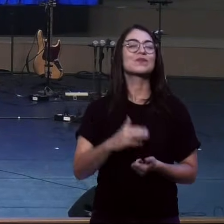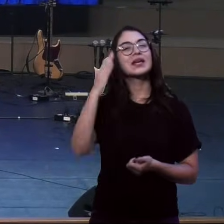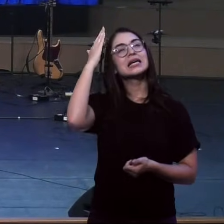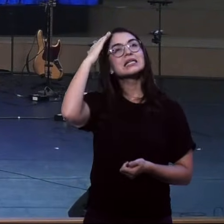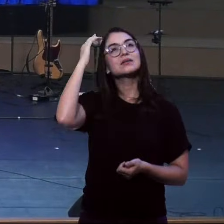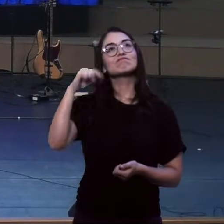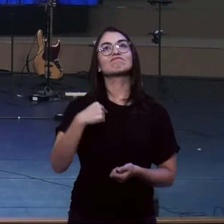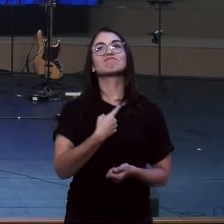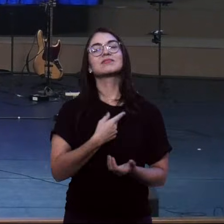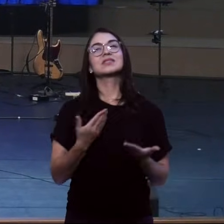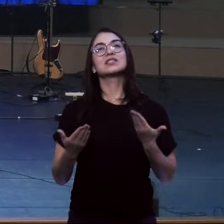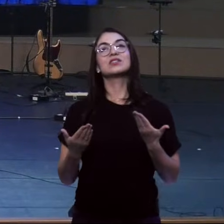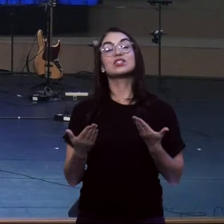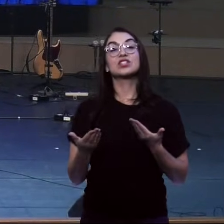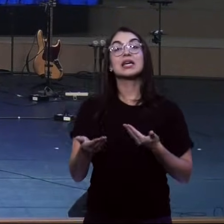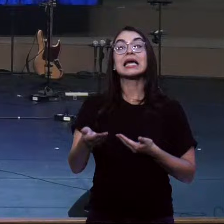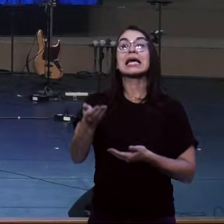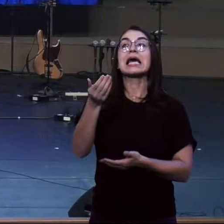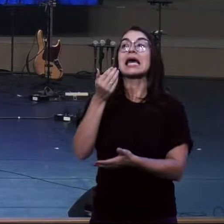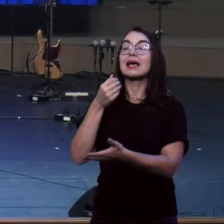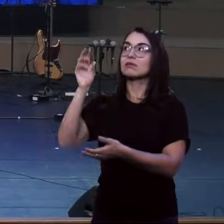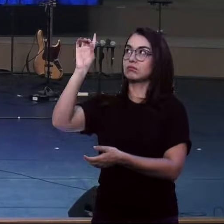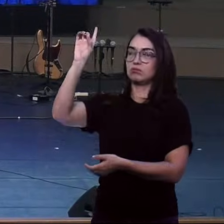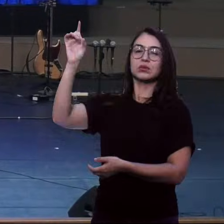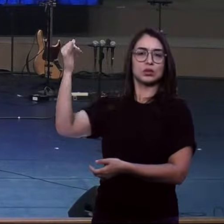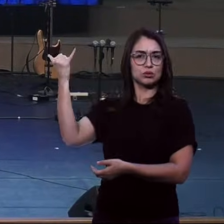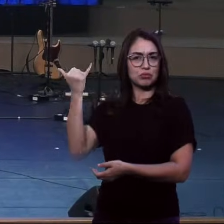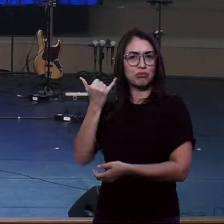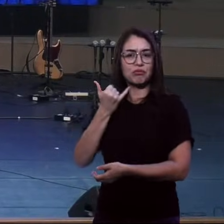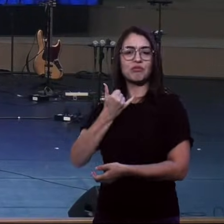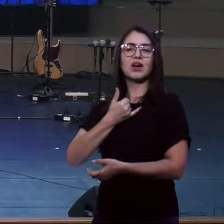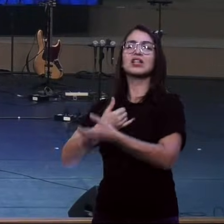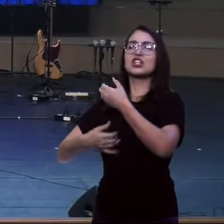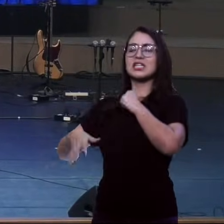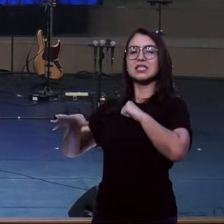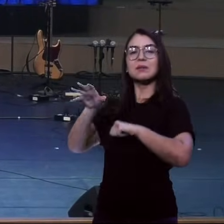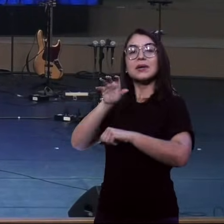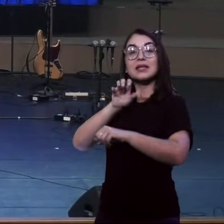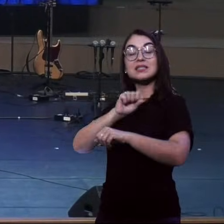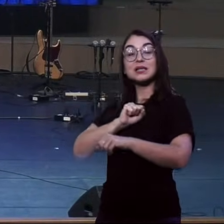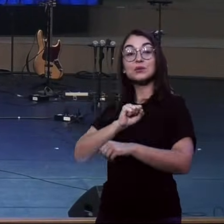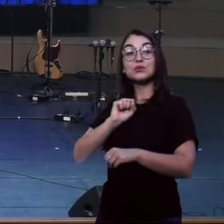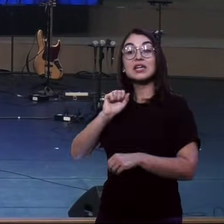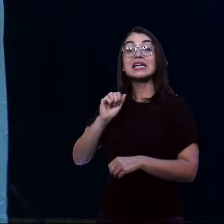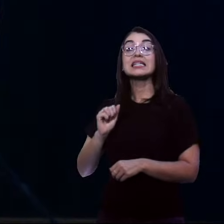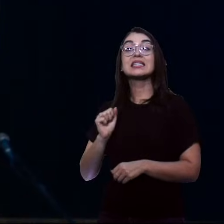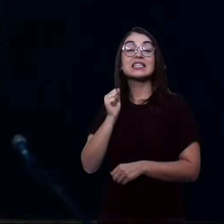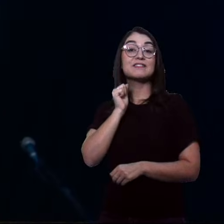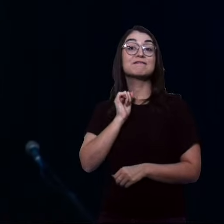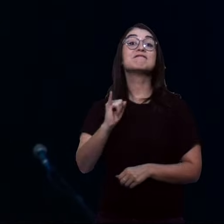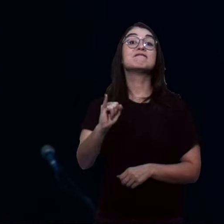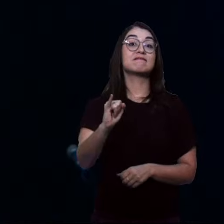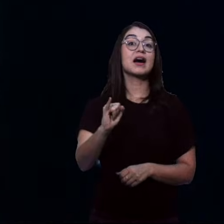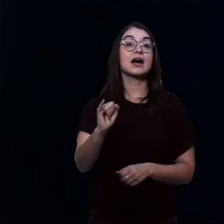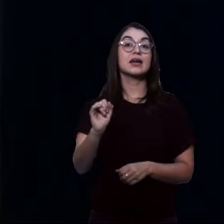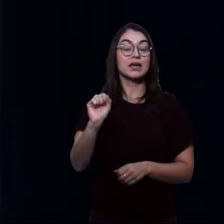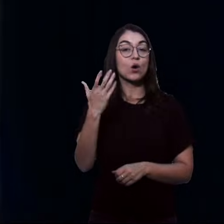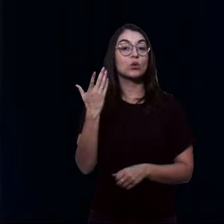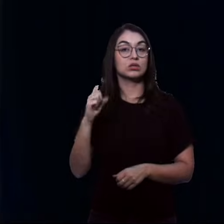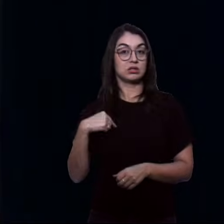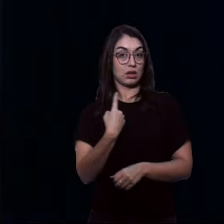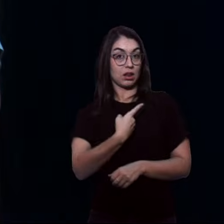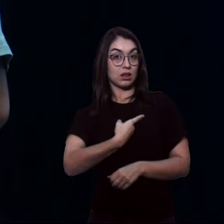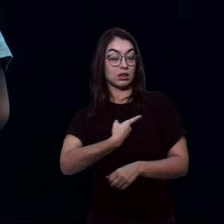quantas vezes a gente recebe palavras de Deus, que há de algo que vai se cumprir na nossa vida, mas